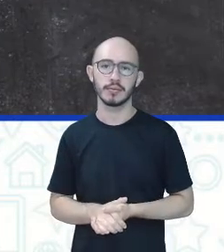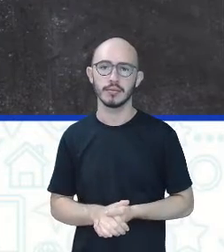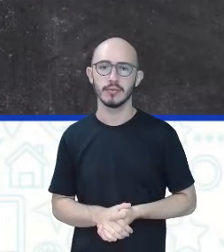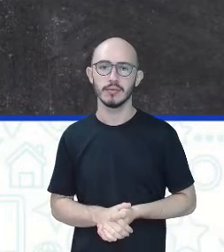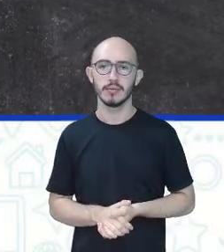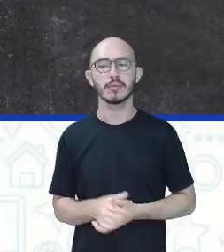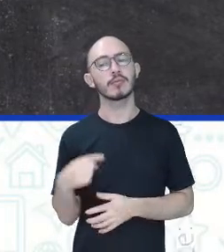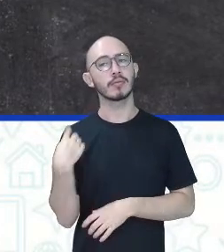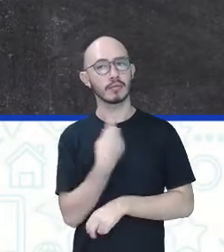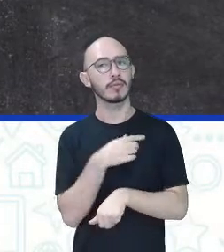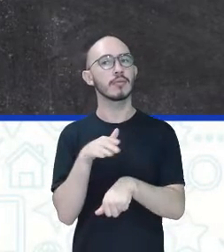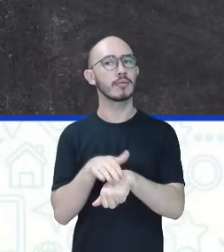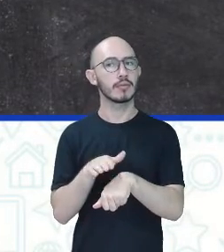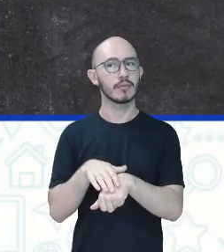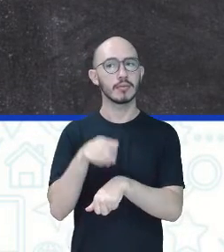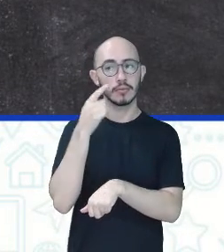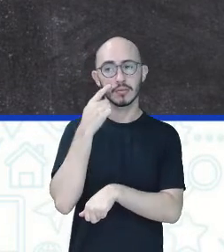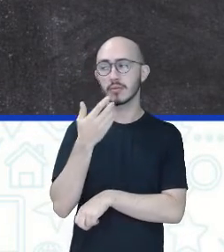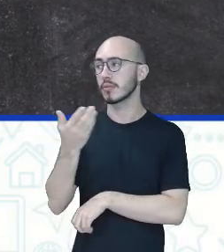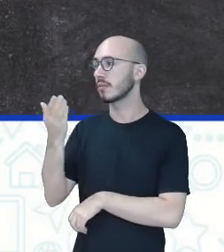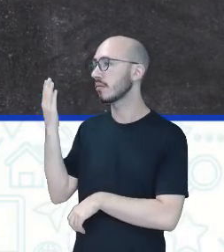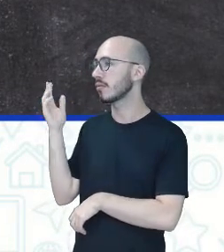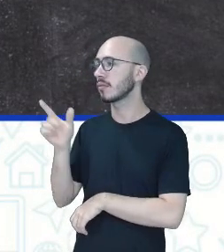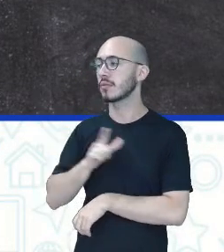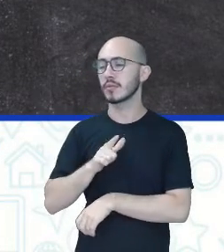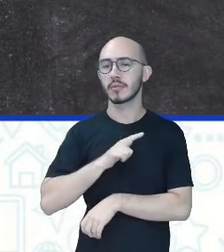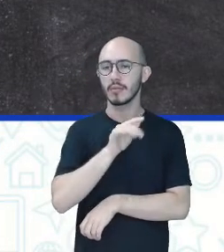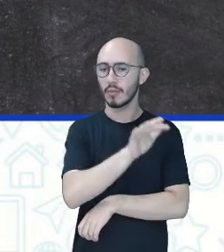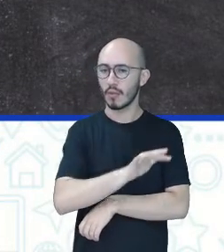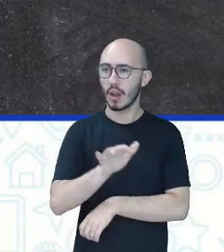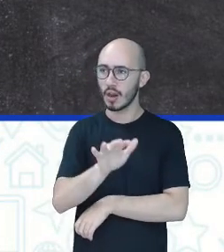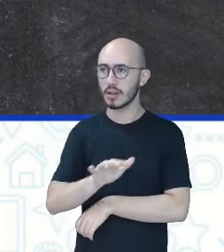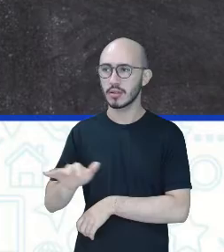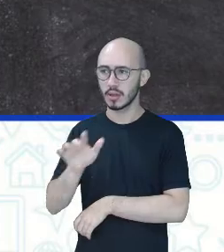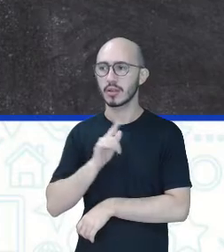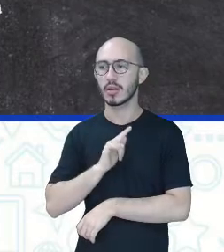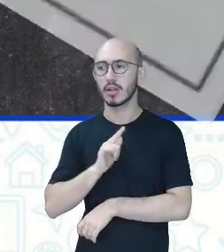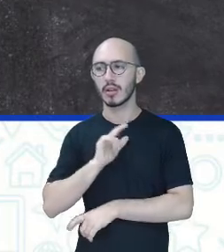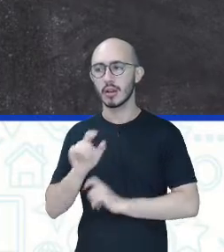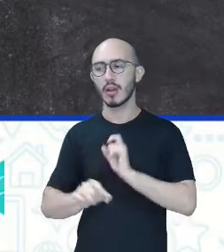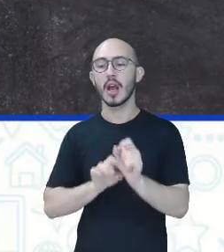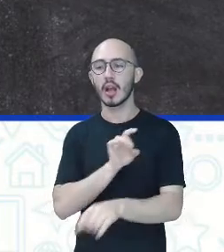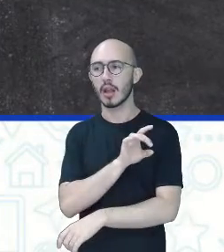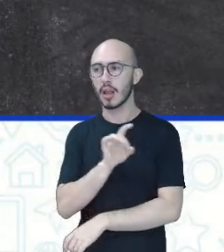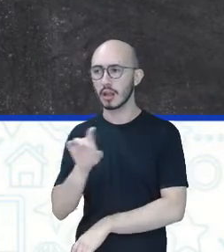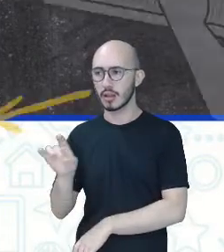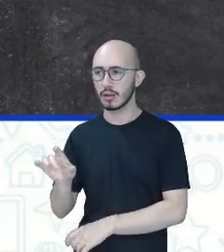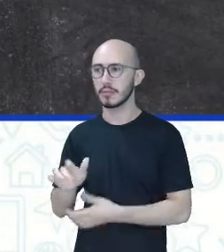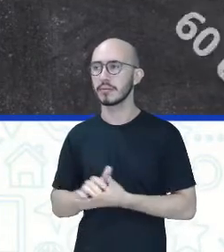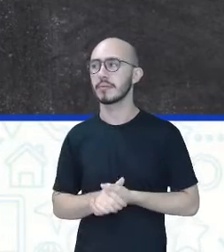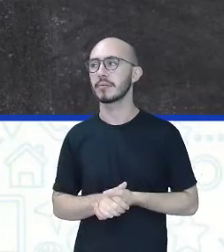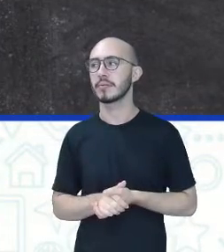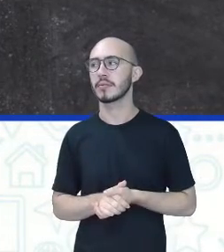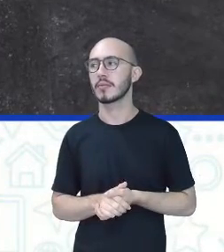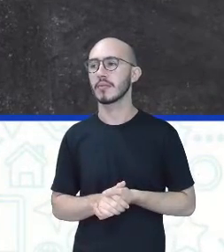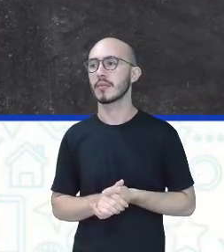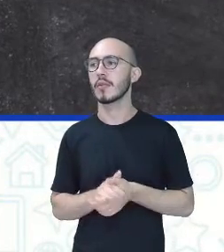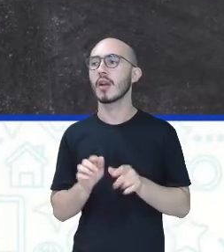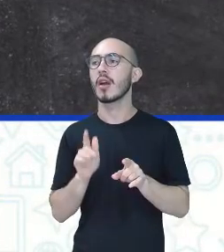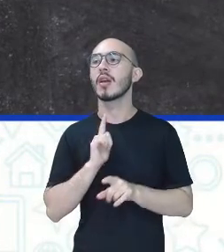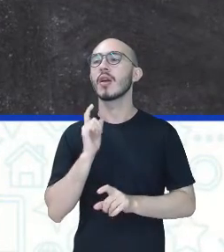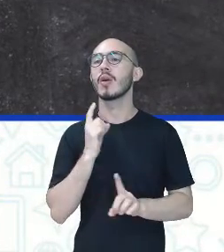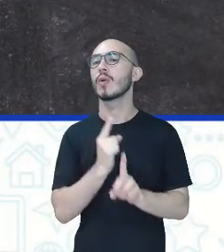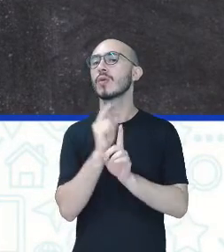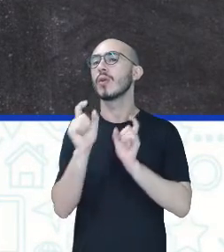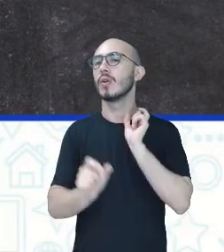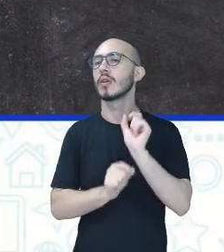Então foi o que a gente fez, a gente colocou aqui as áreas, né, as fórmulas das áreas de cada uma dessas regiões e aí a gente encontrou